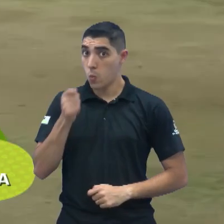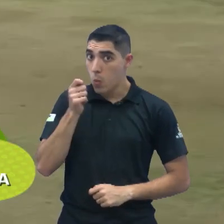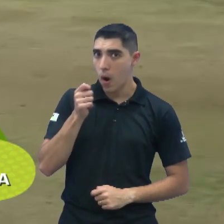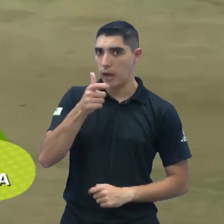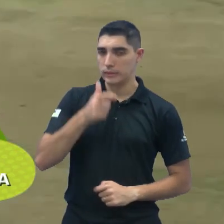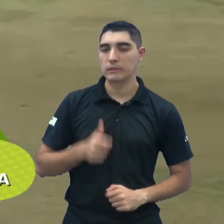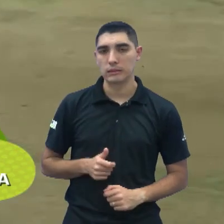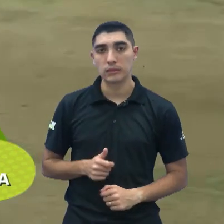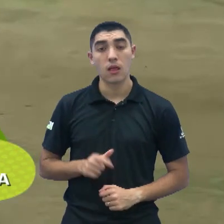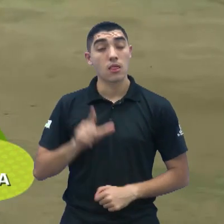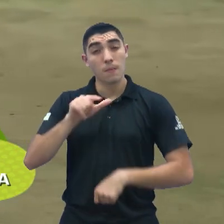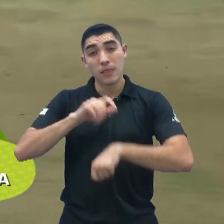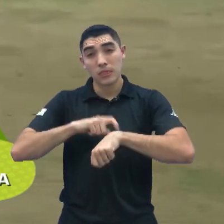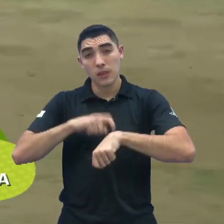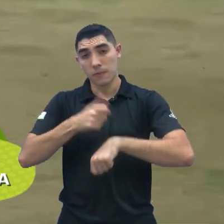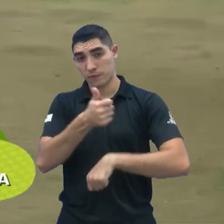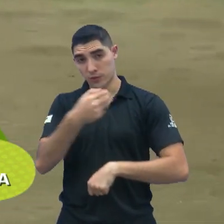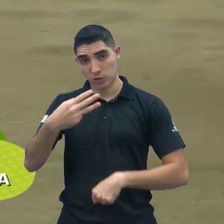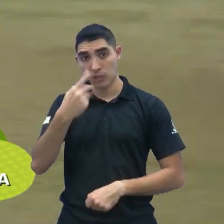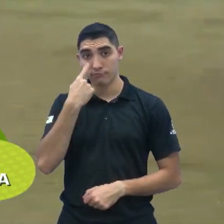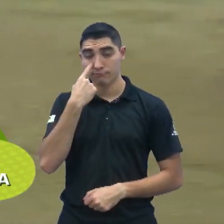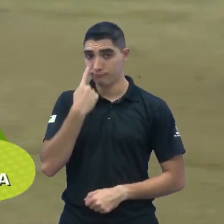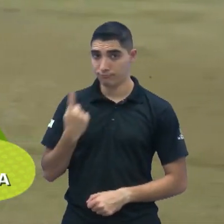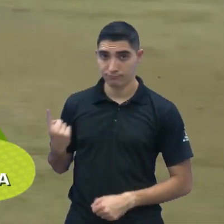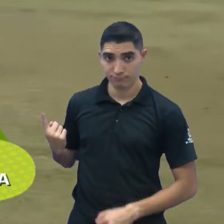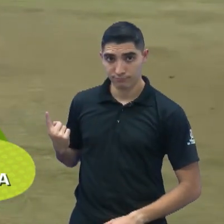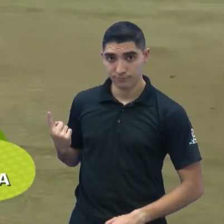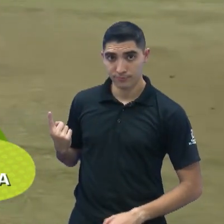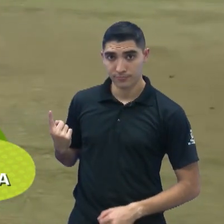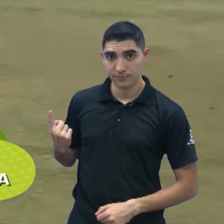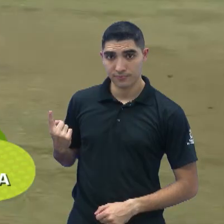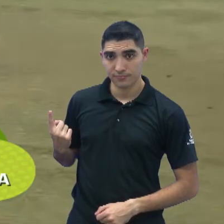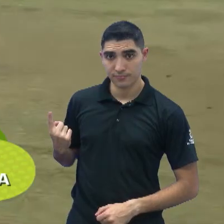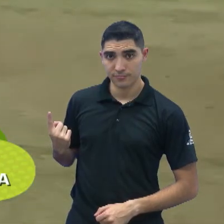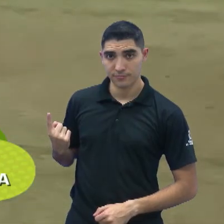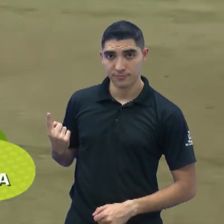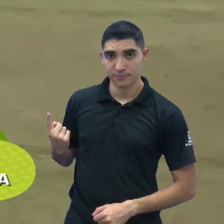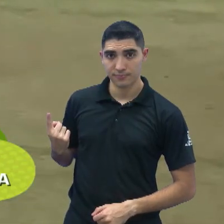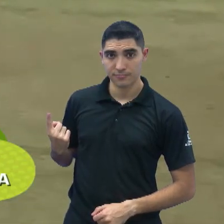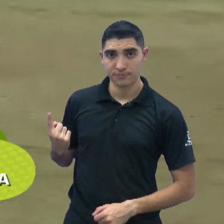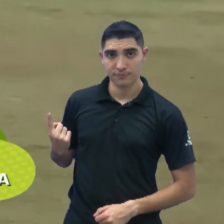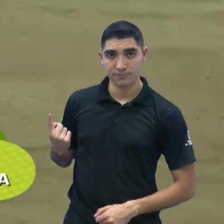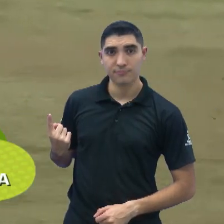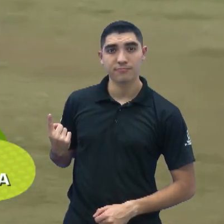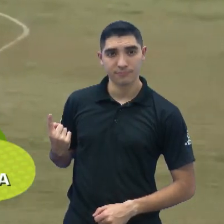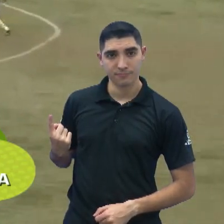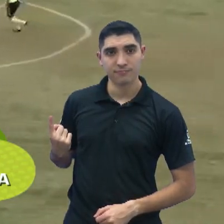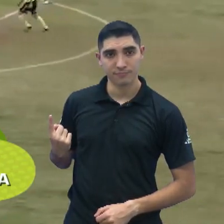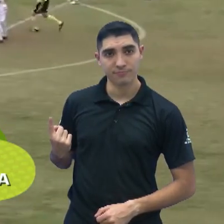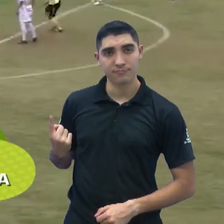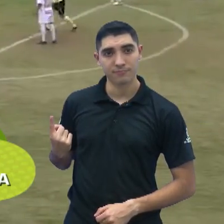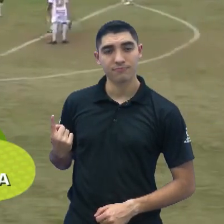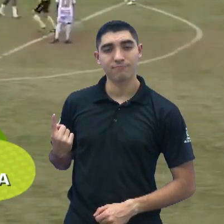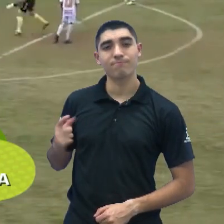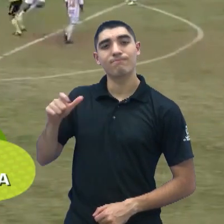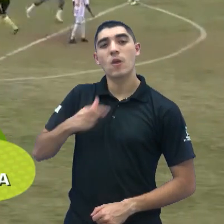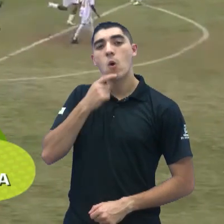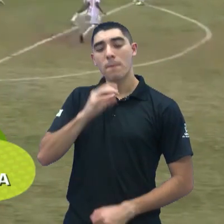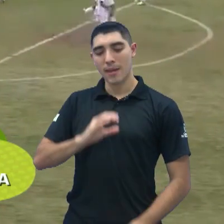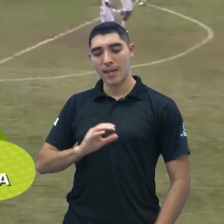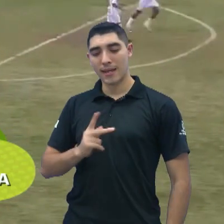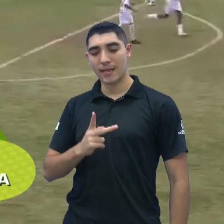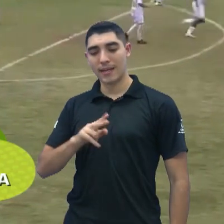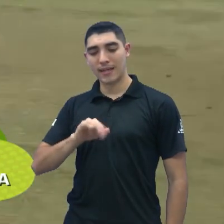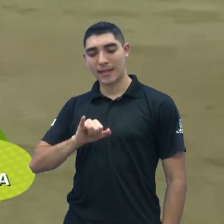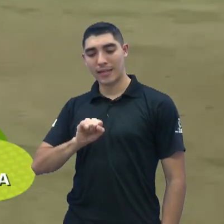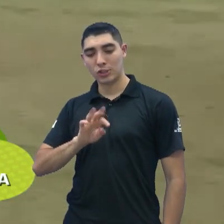José. Aos 23, lateral para o Comercial, batido dentro da área do São José. A bola subiu e na sobra, Christopher pegou na risca